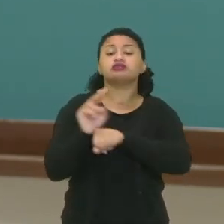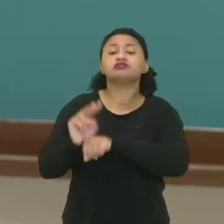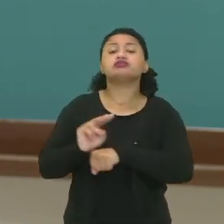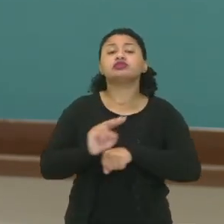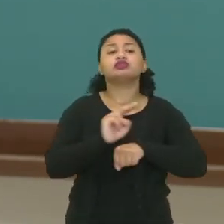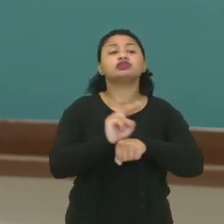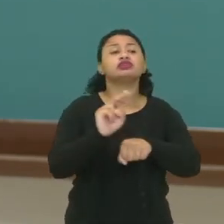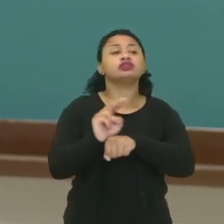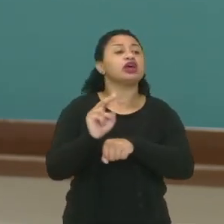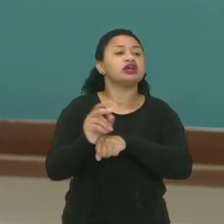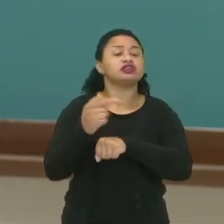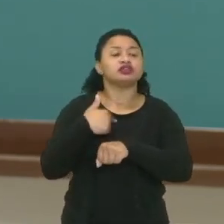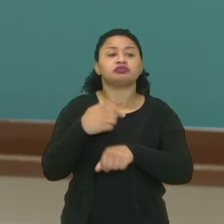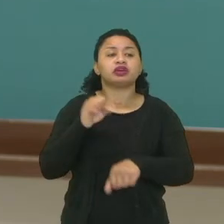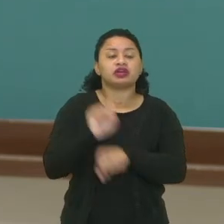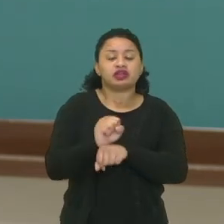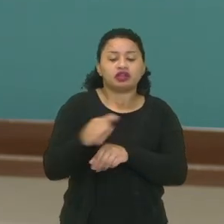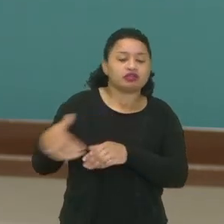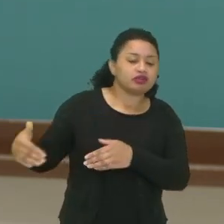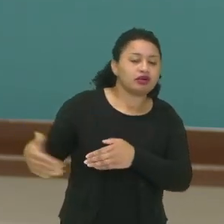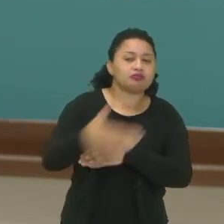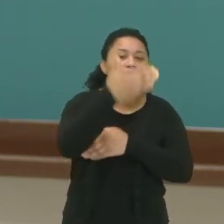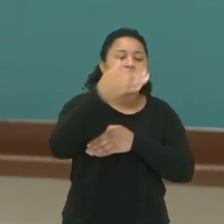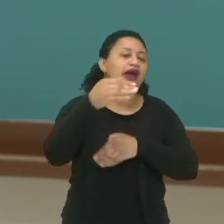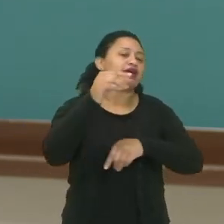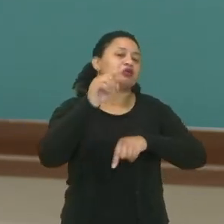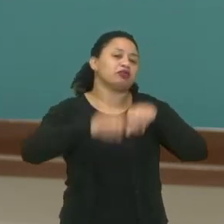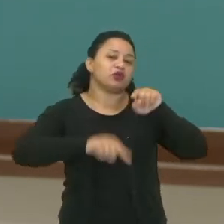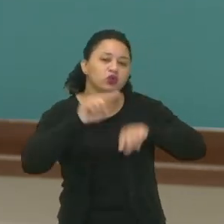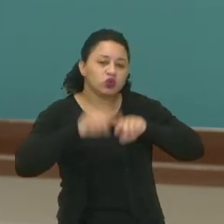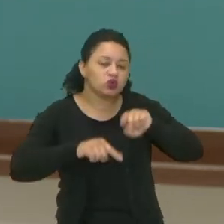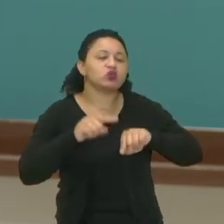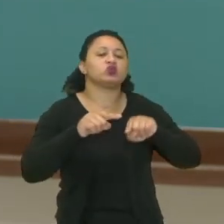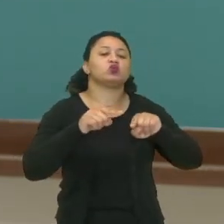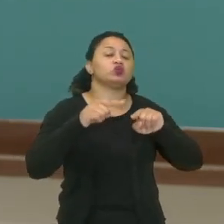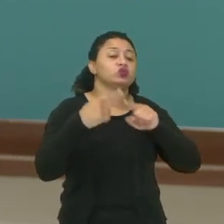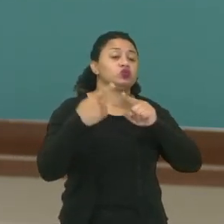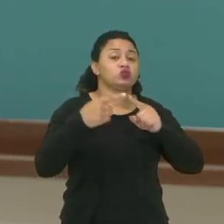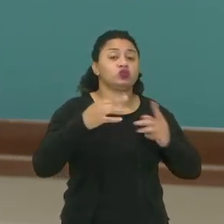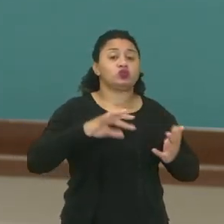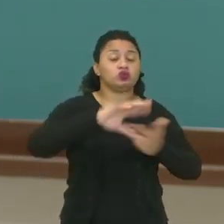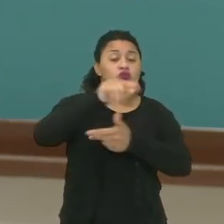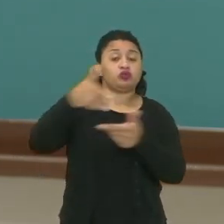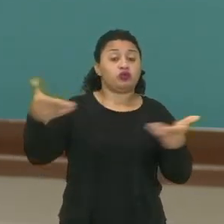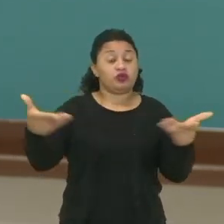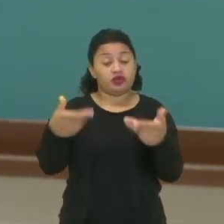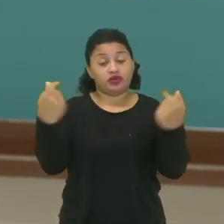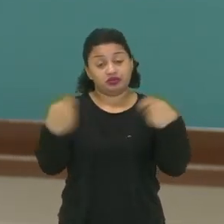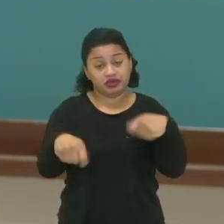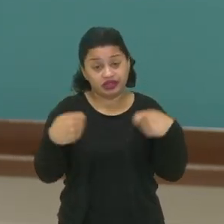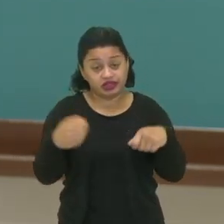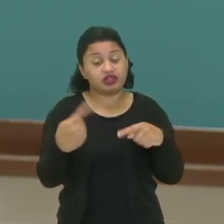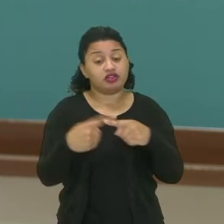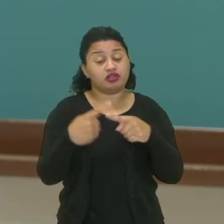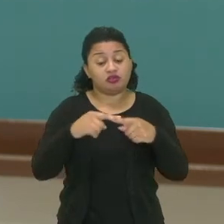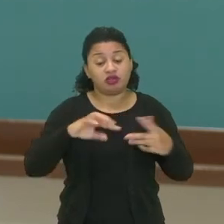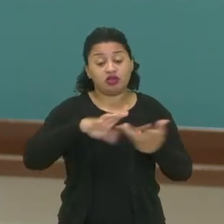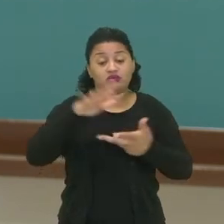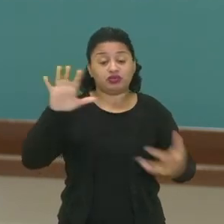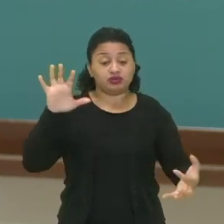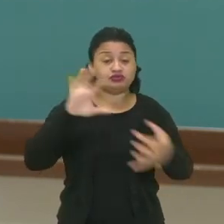ser interrompido o fluxo de mercadorias, né? Que o mundo inteiro hoje está dependendo disso, né? Porque o mundo está conectado,